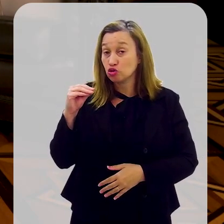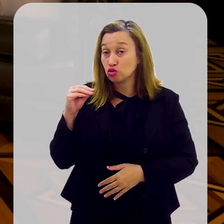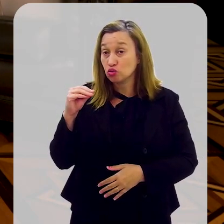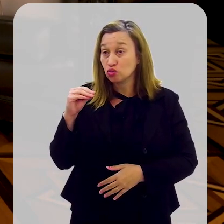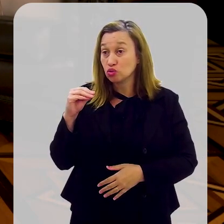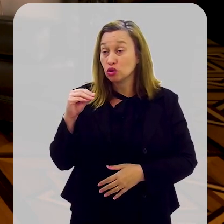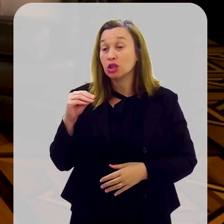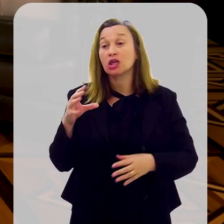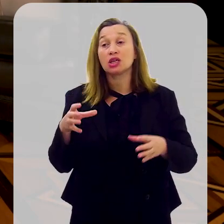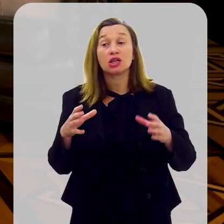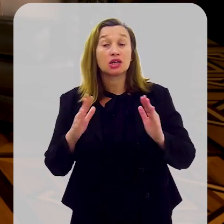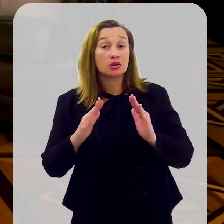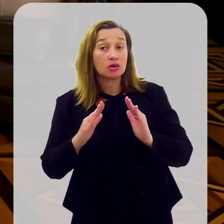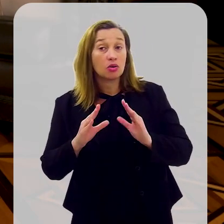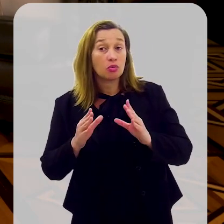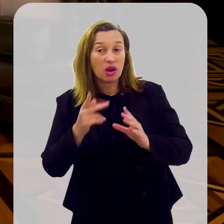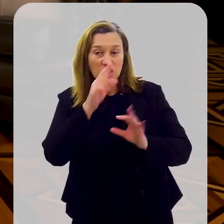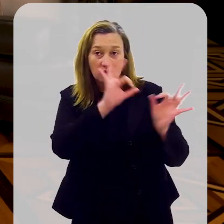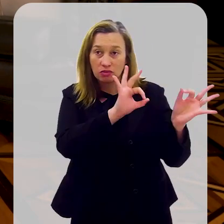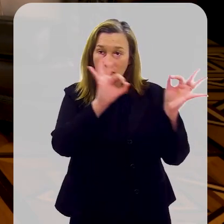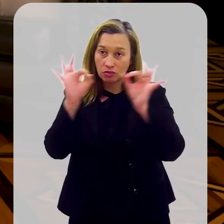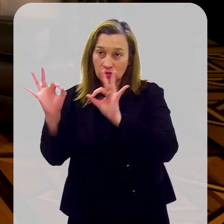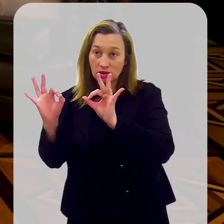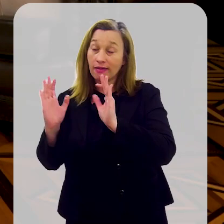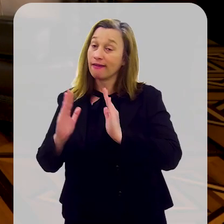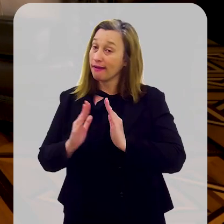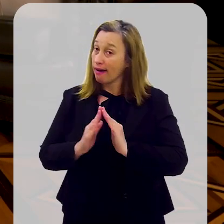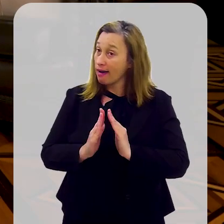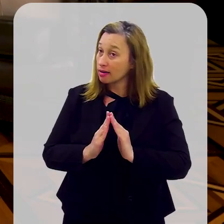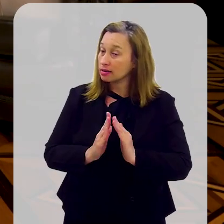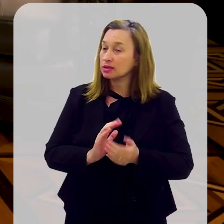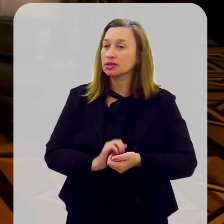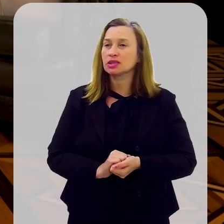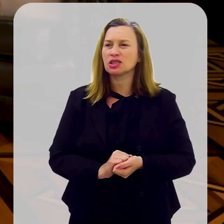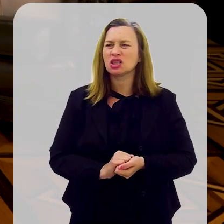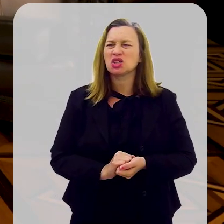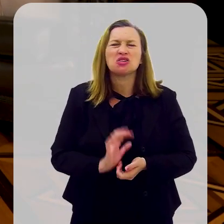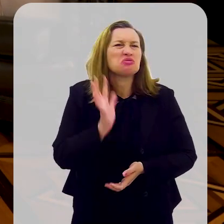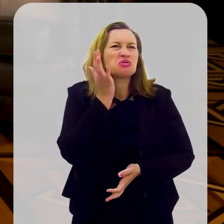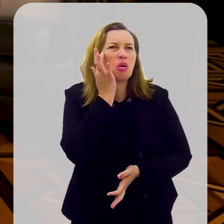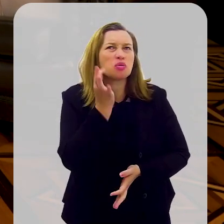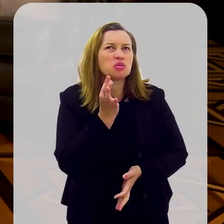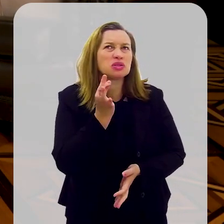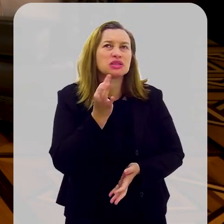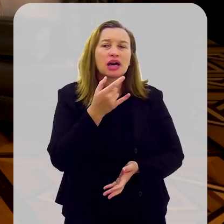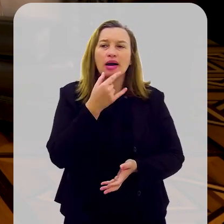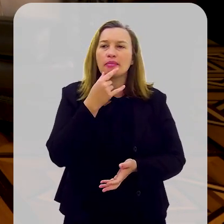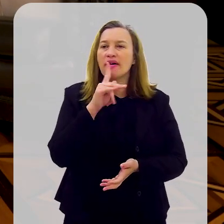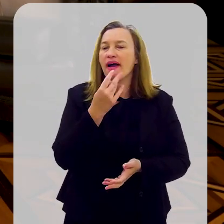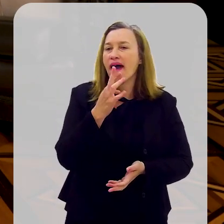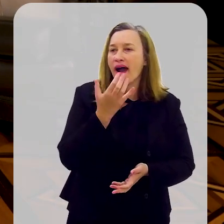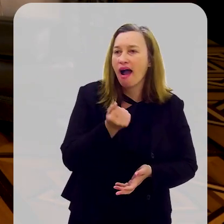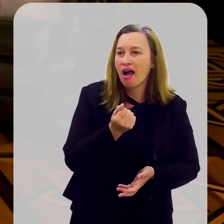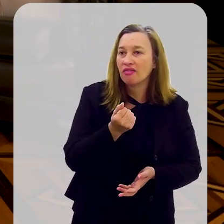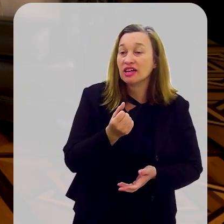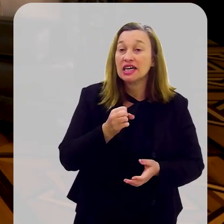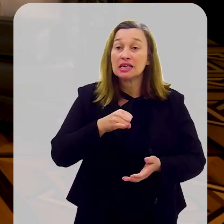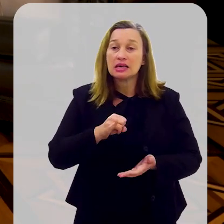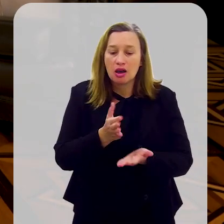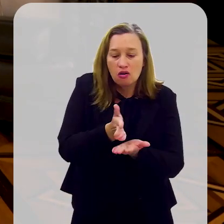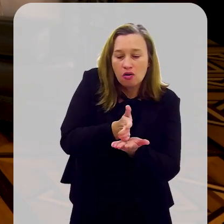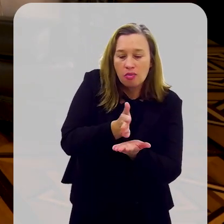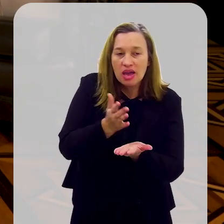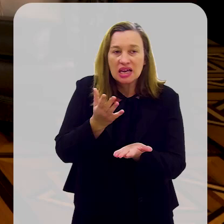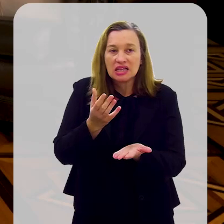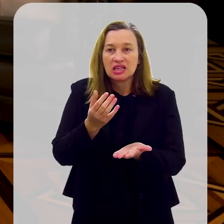adolescência, para essa turma que está em casa, que os caras não sabem muito, Rafa,